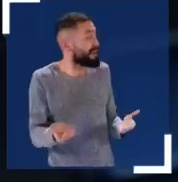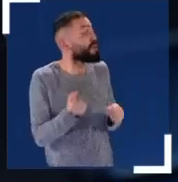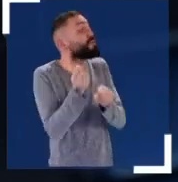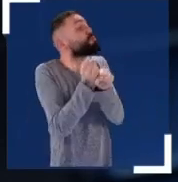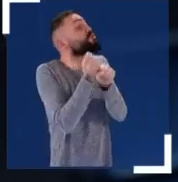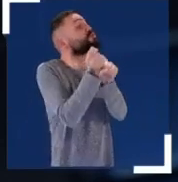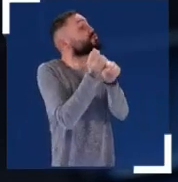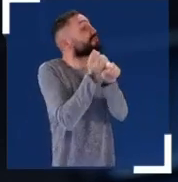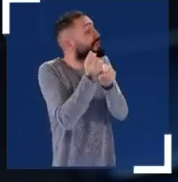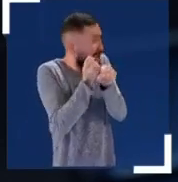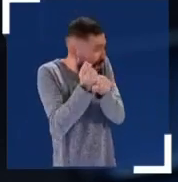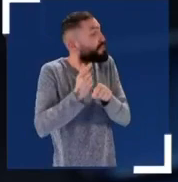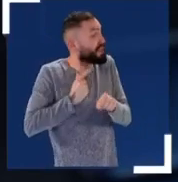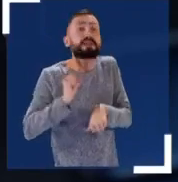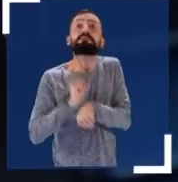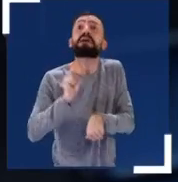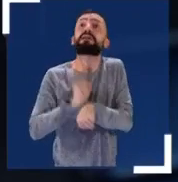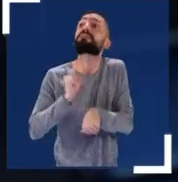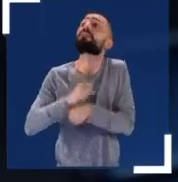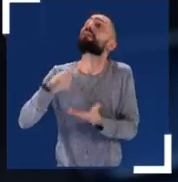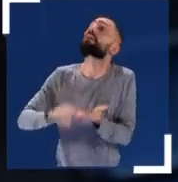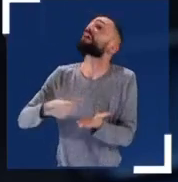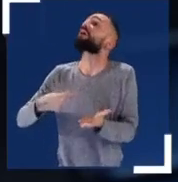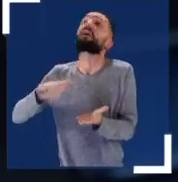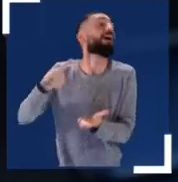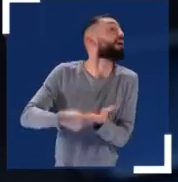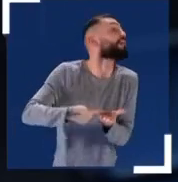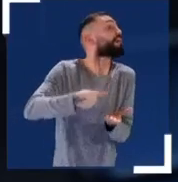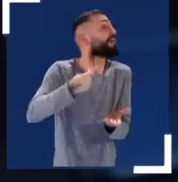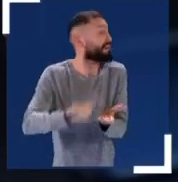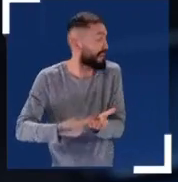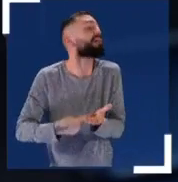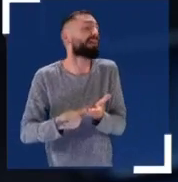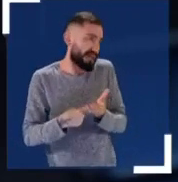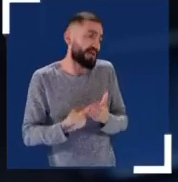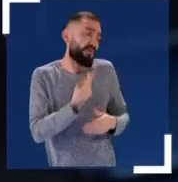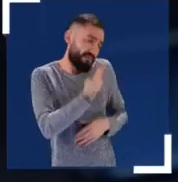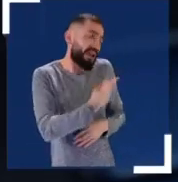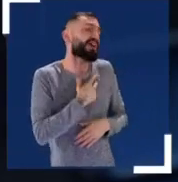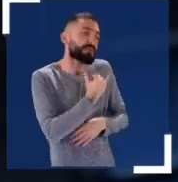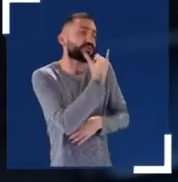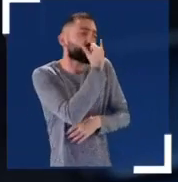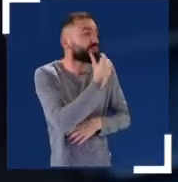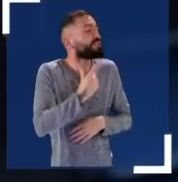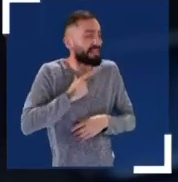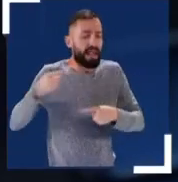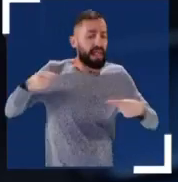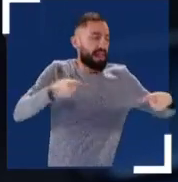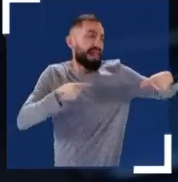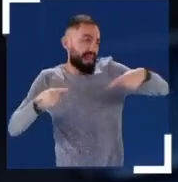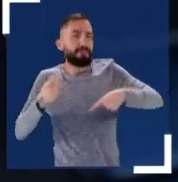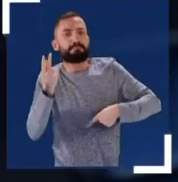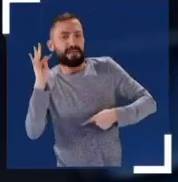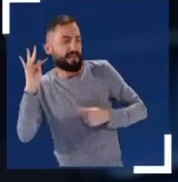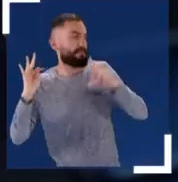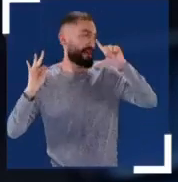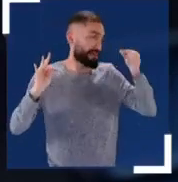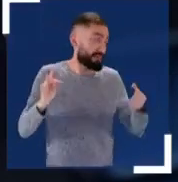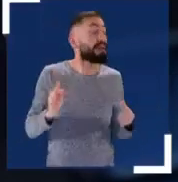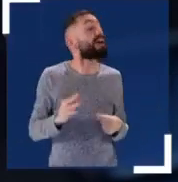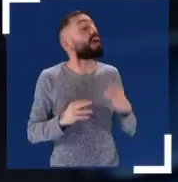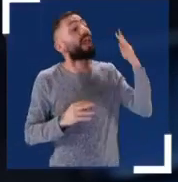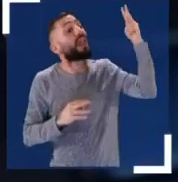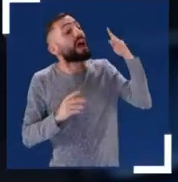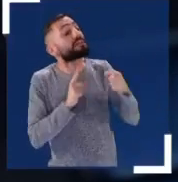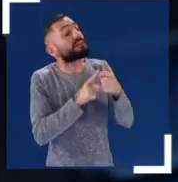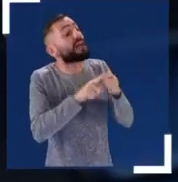esse acordo, o acordo não saiu. Eu insisto que tem um pouco dessa divergência aí partidária. As pessoas de Guarulhos hoje vão